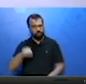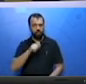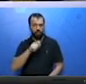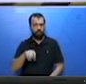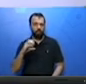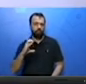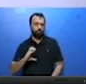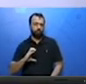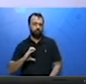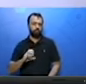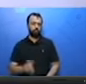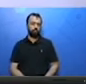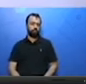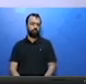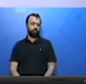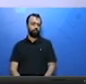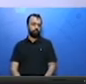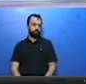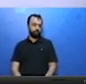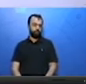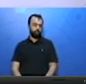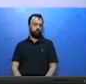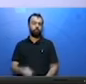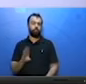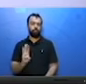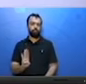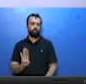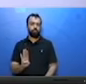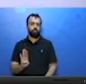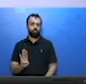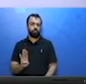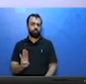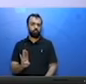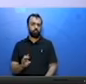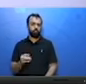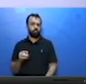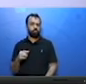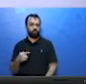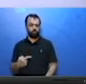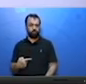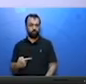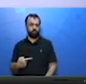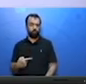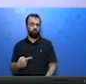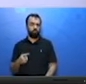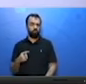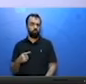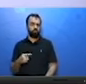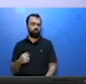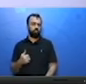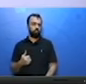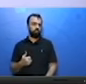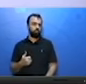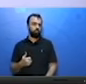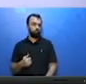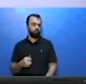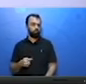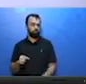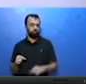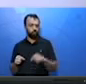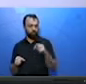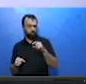alternativa C. Agora o ponto B é 1 no x e